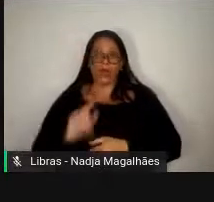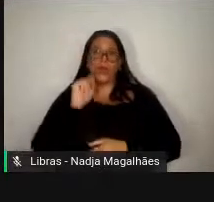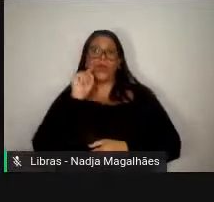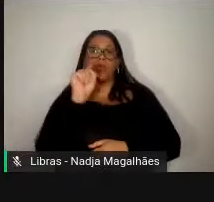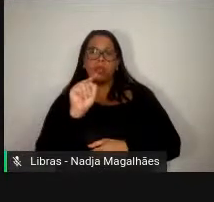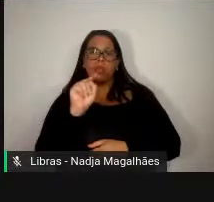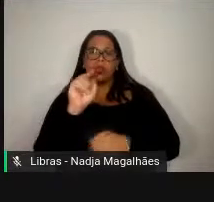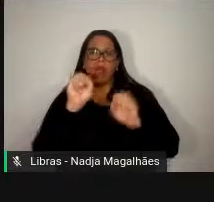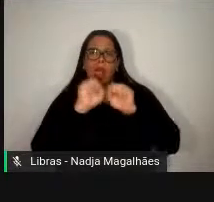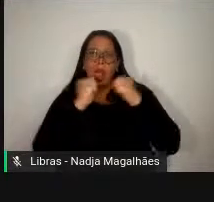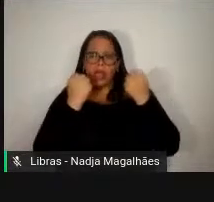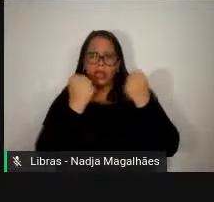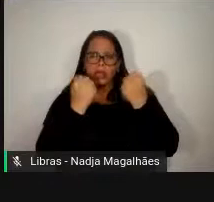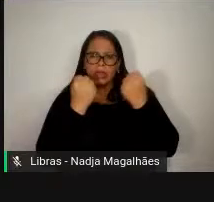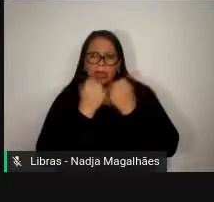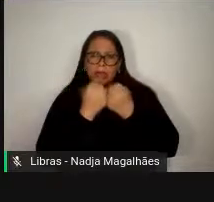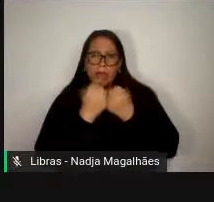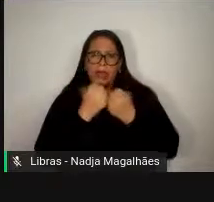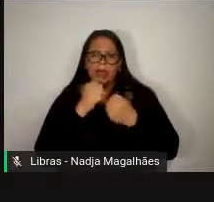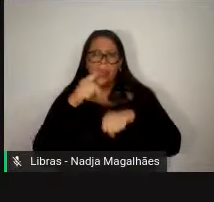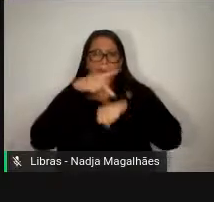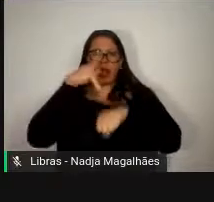a Assembleia Nacional do Equador,